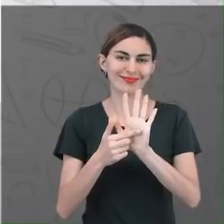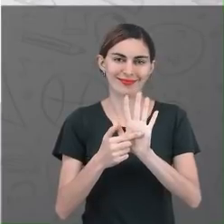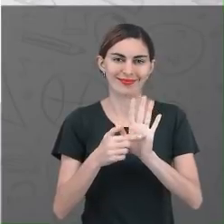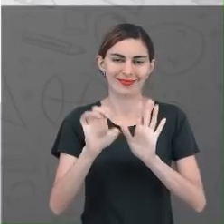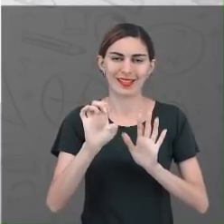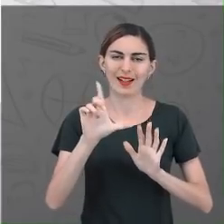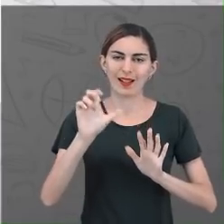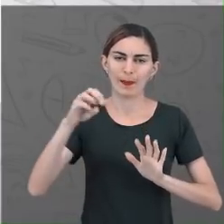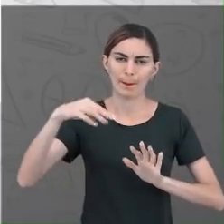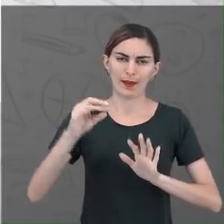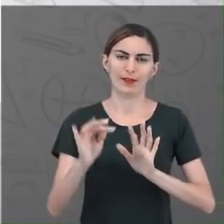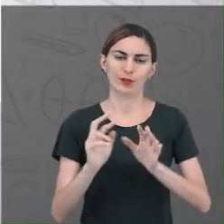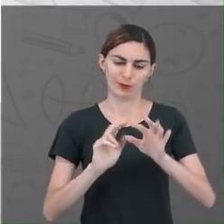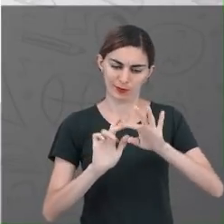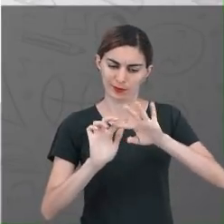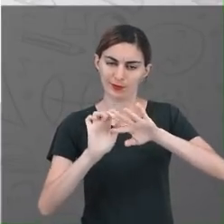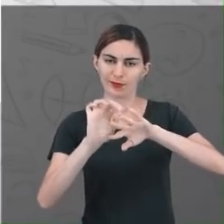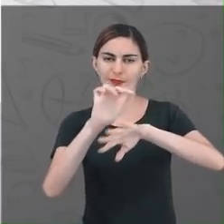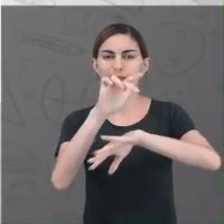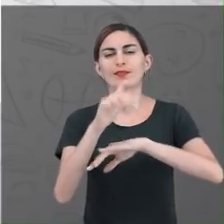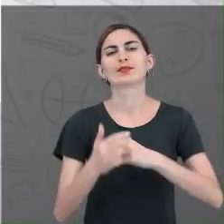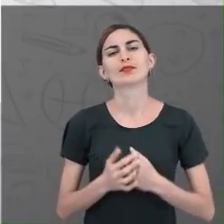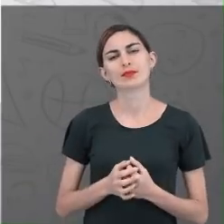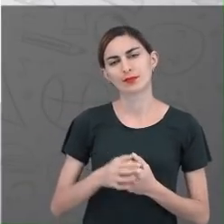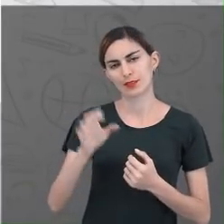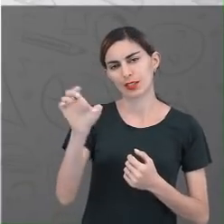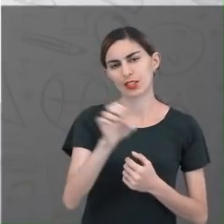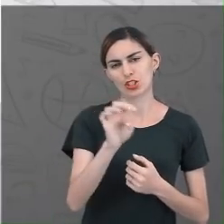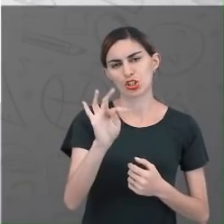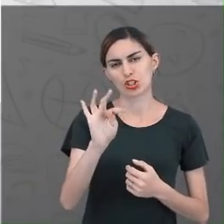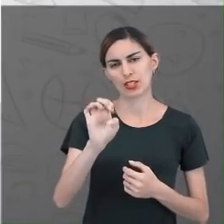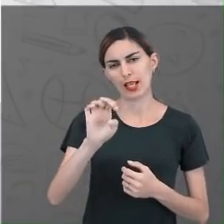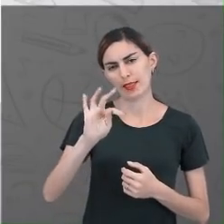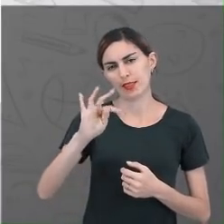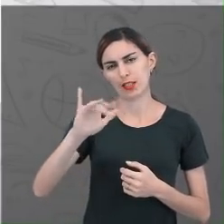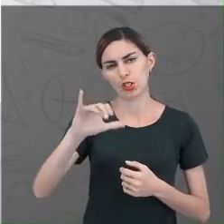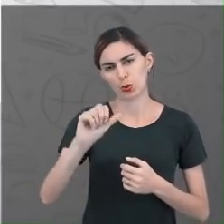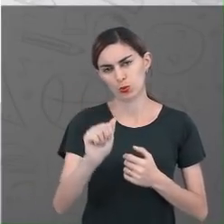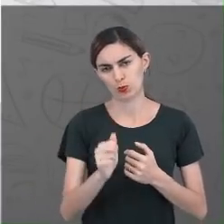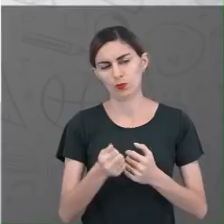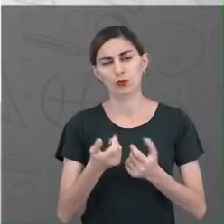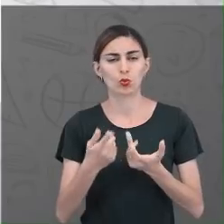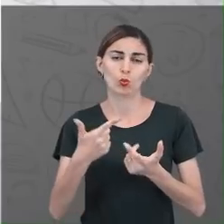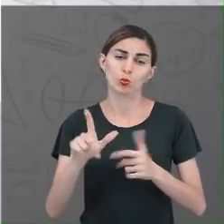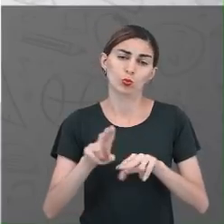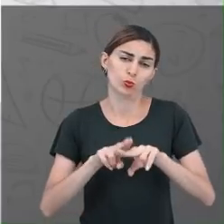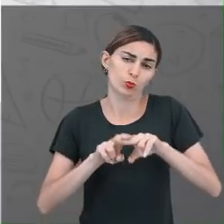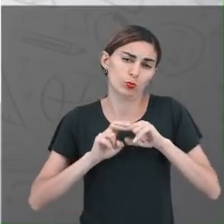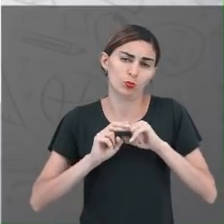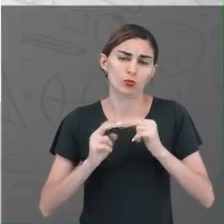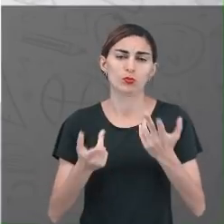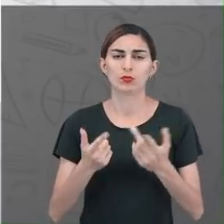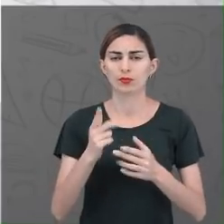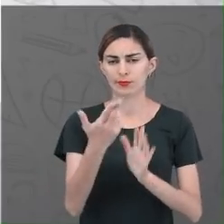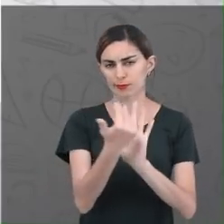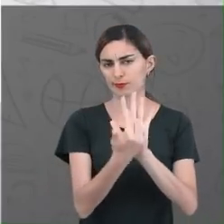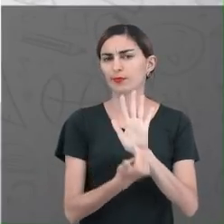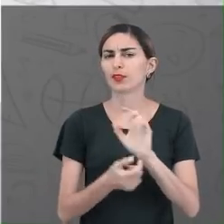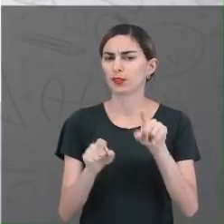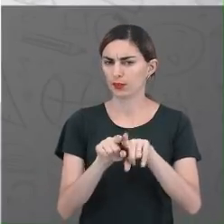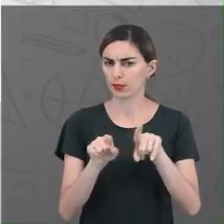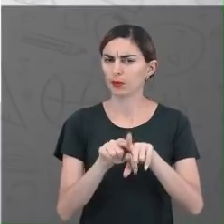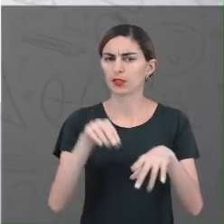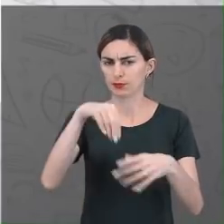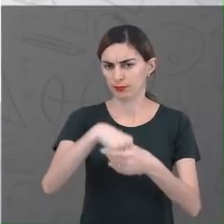ele quis destacar por um senso estético ou por algum outro motivo. Então, essa é uma outra coisa que pode ser explorada dentro